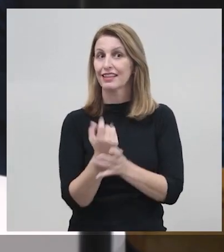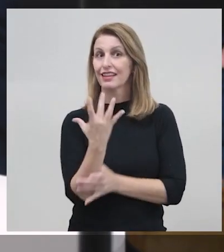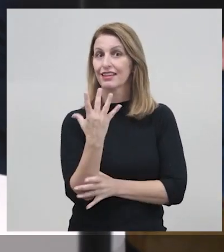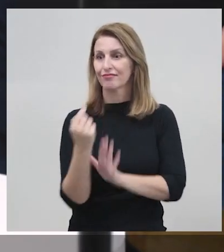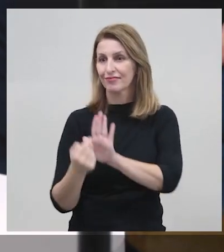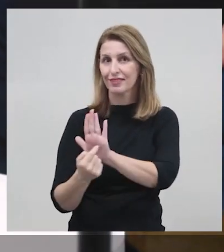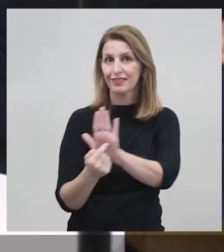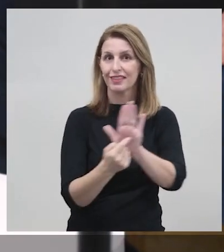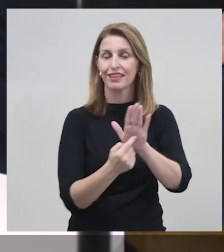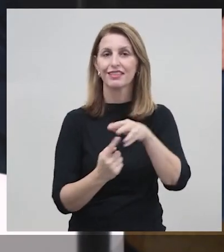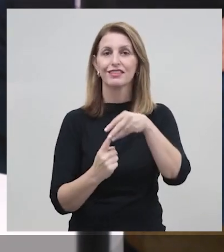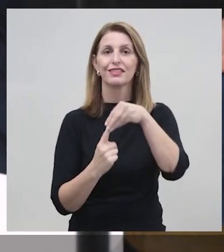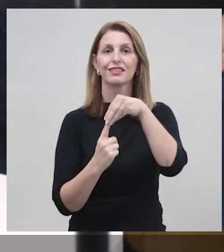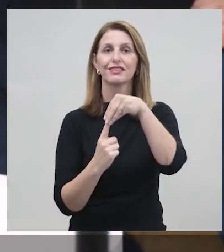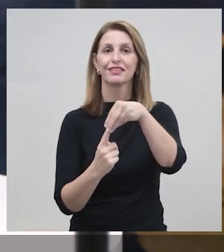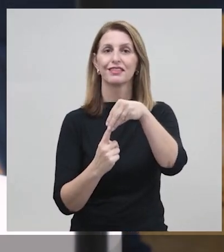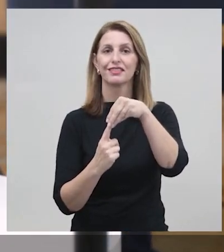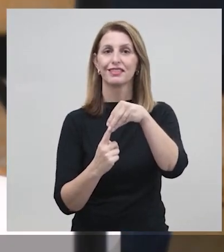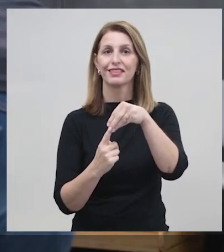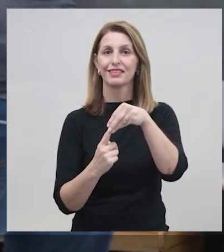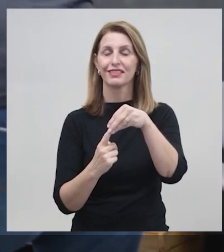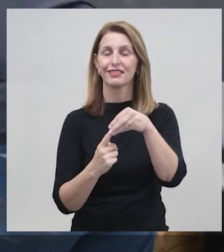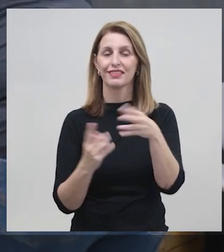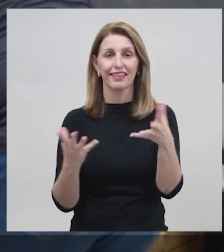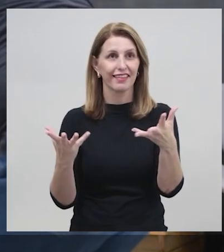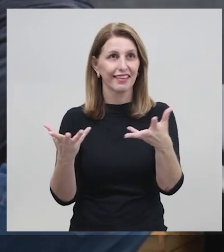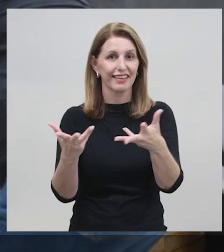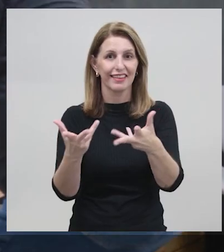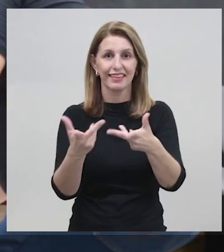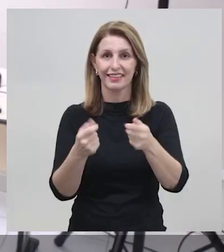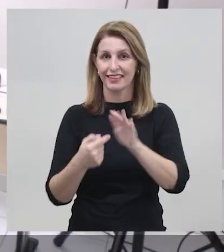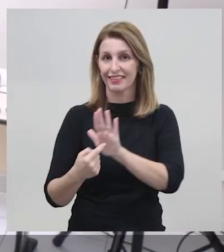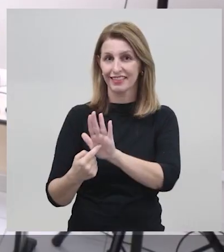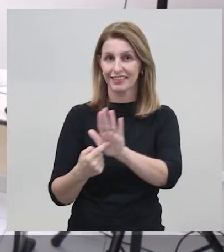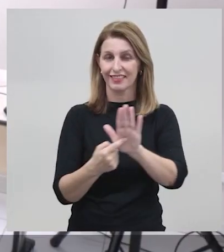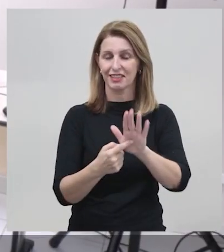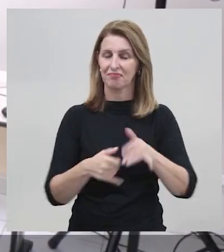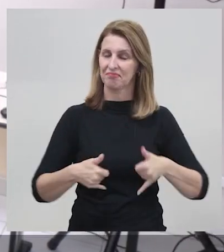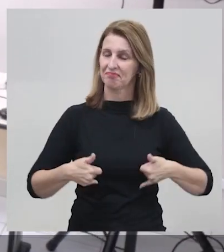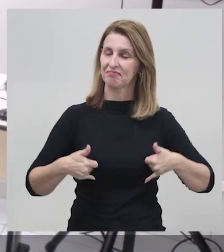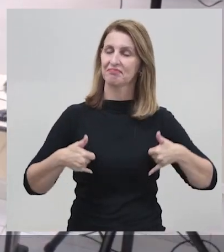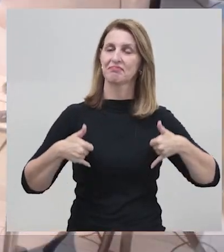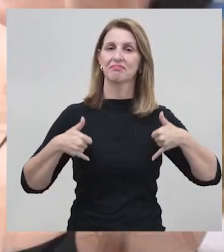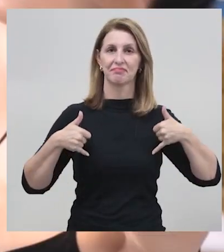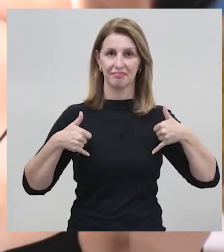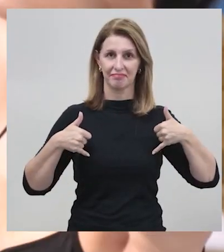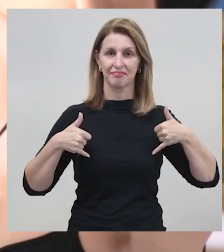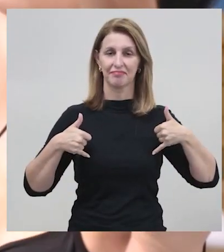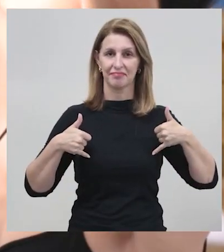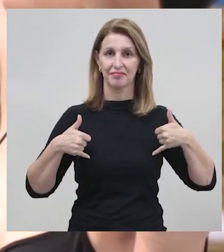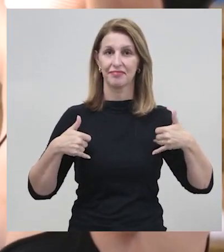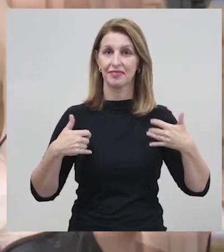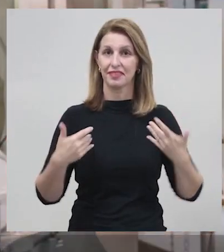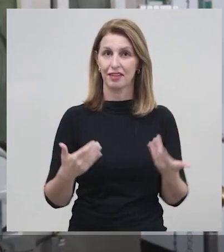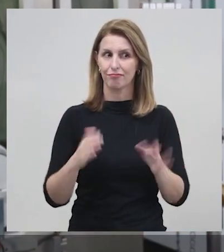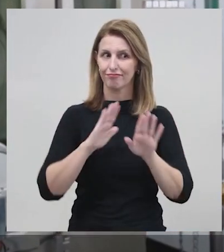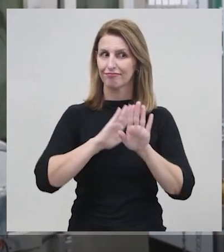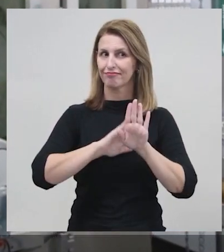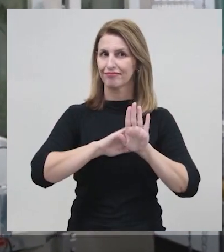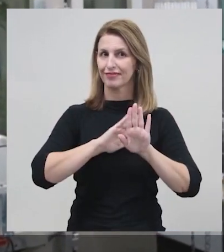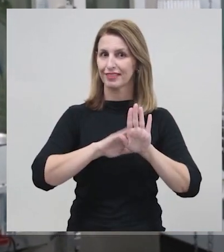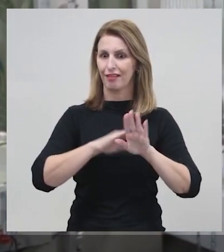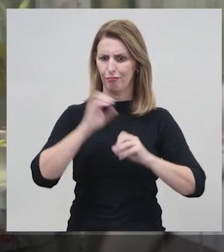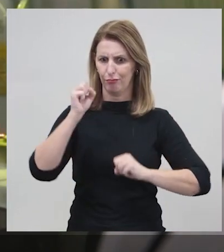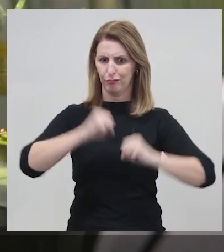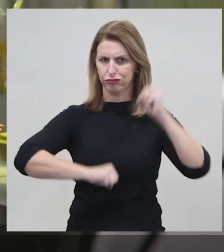se criando um espetáculo único que encanta, um espetáculo que orgulha. E por trás